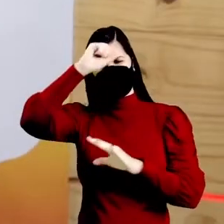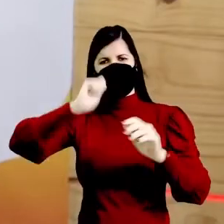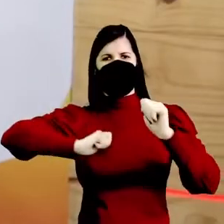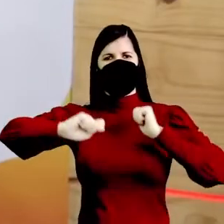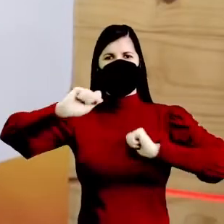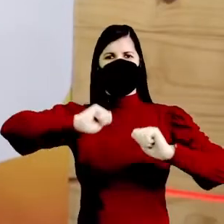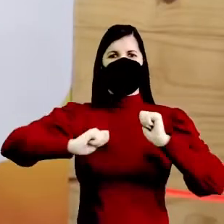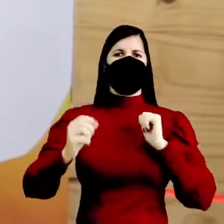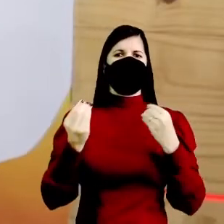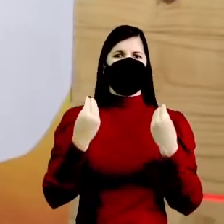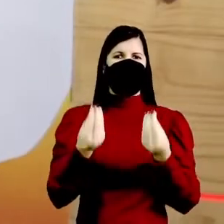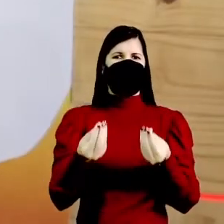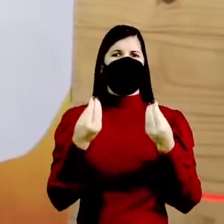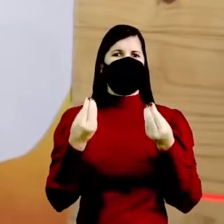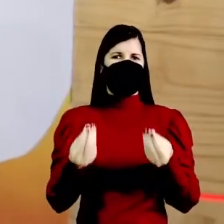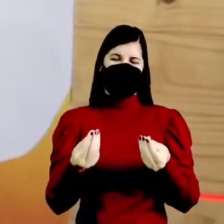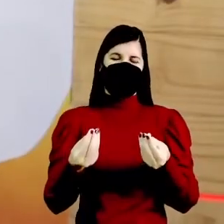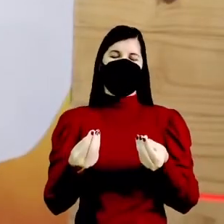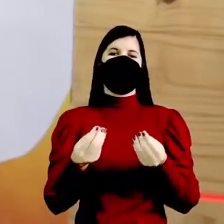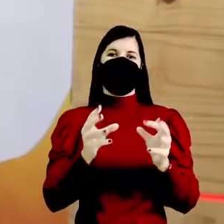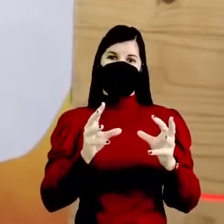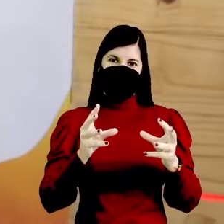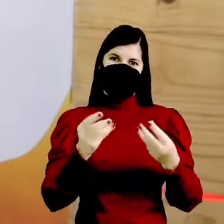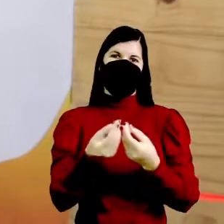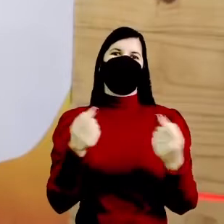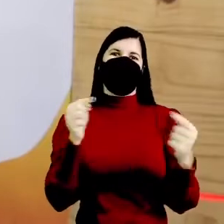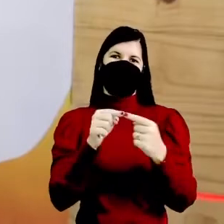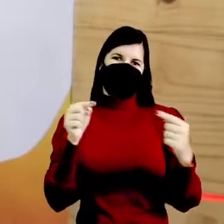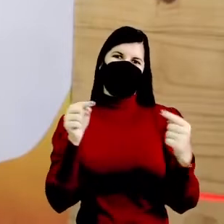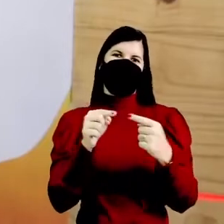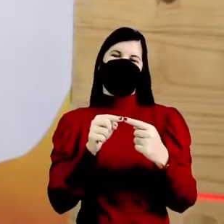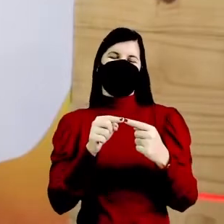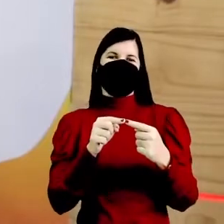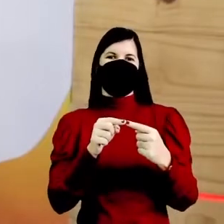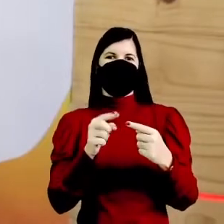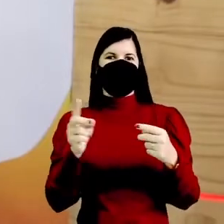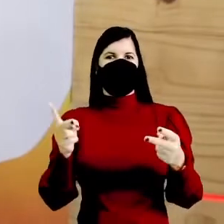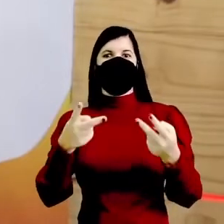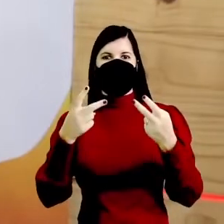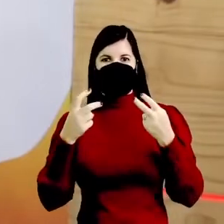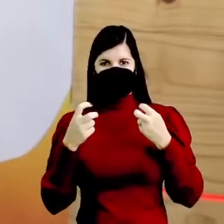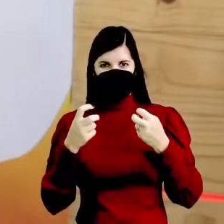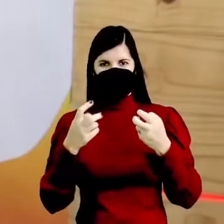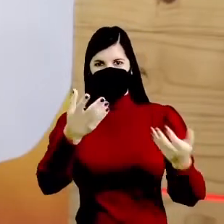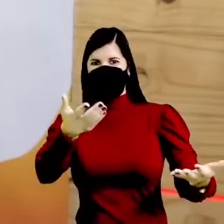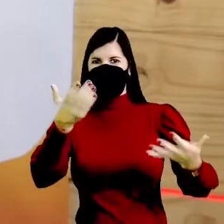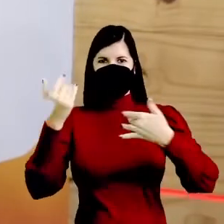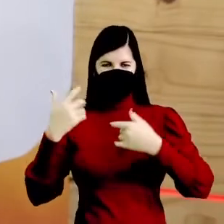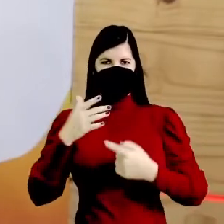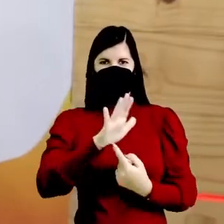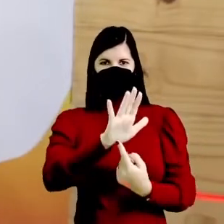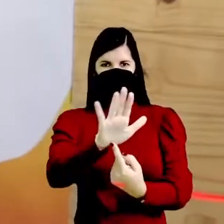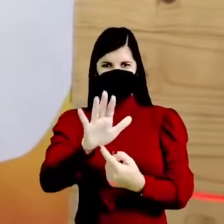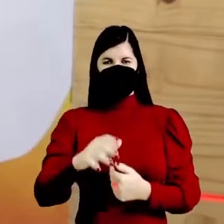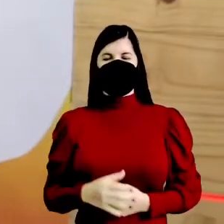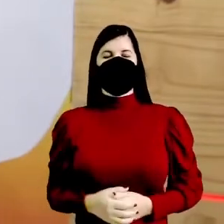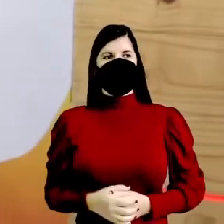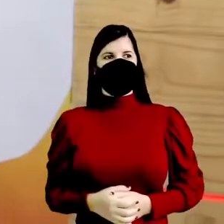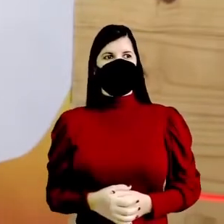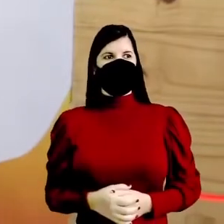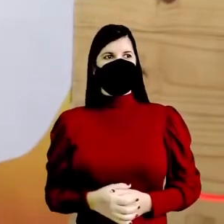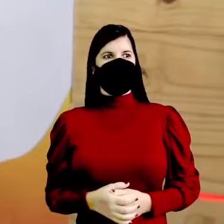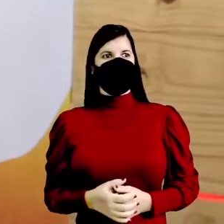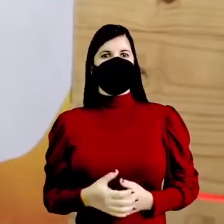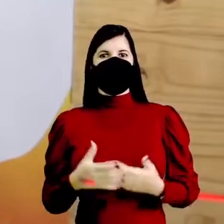administração? O que é que isso tem a ver? Gente, tem tudo a ver. Meu Deus do céu, vocês vão perceber. Vem comigo que eu vou te mostrar tudo.